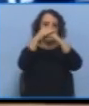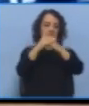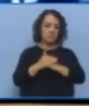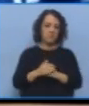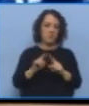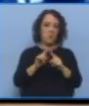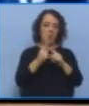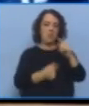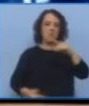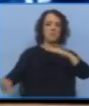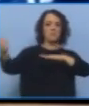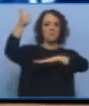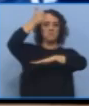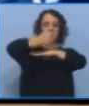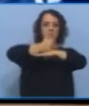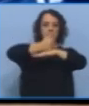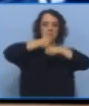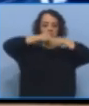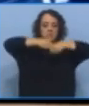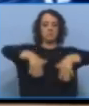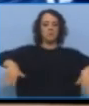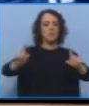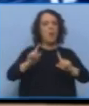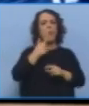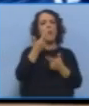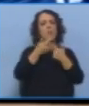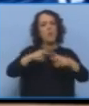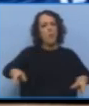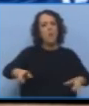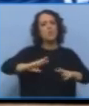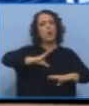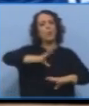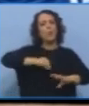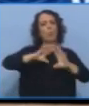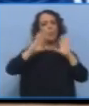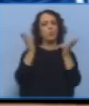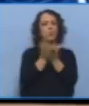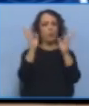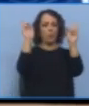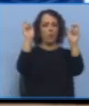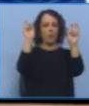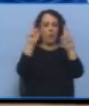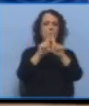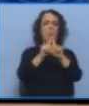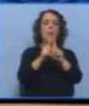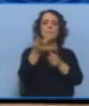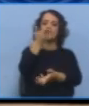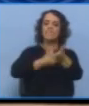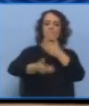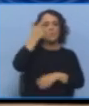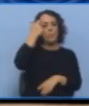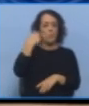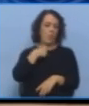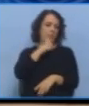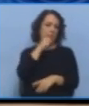de altar, mas pôr uma linguagem do mundo, que seja entendível. Não é? Uso muitas vezes